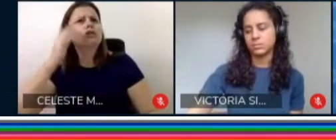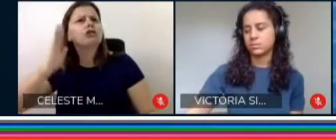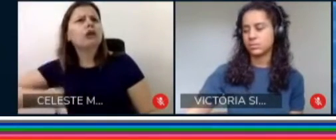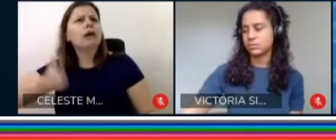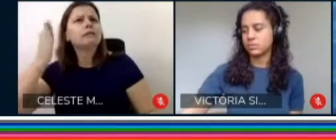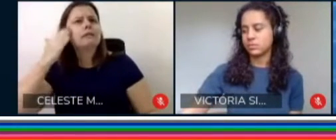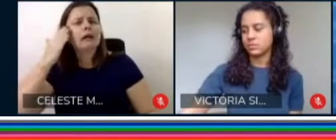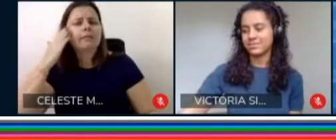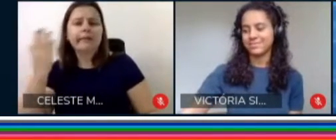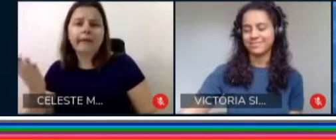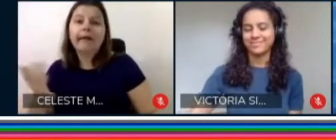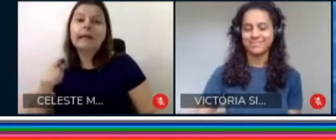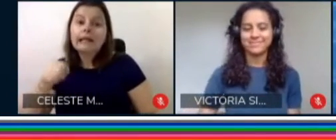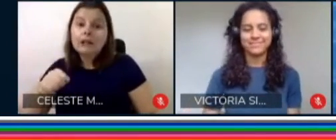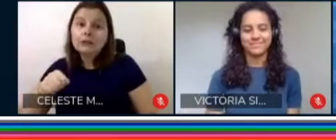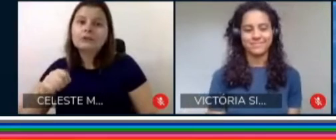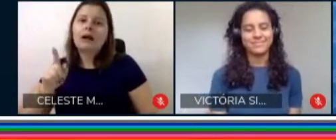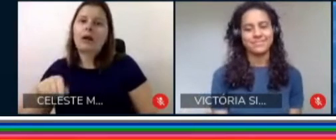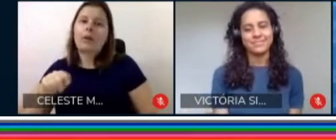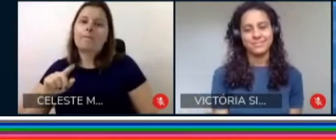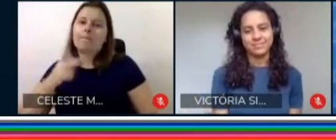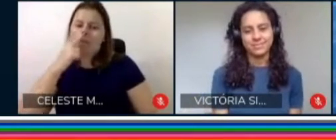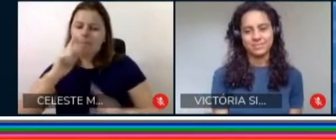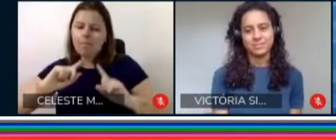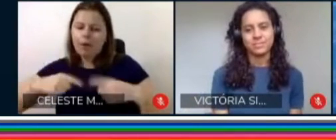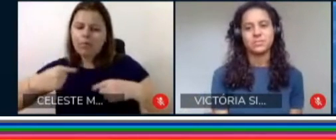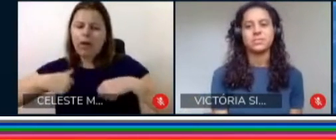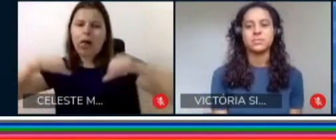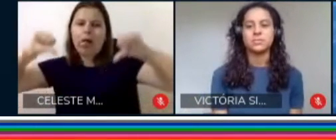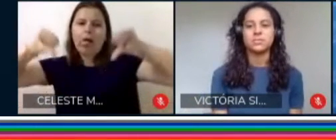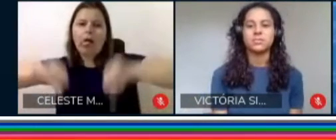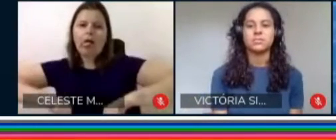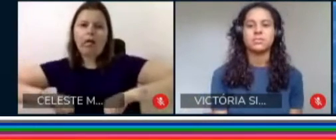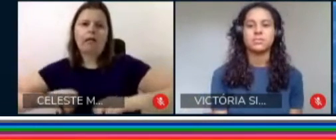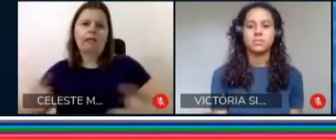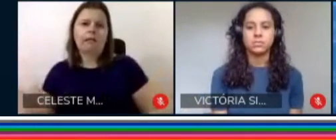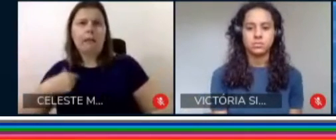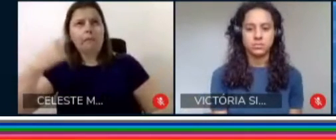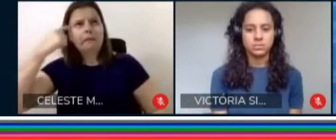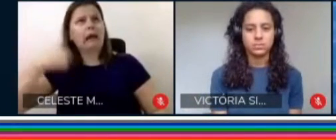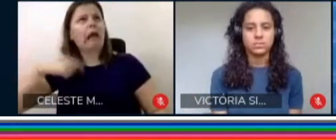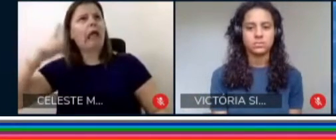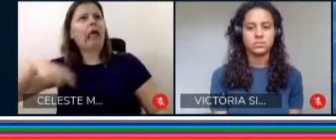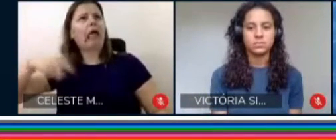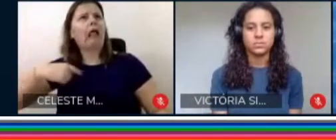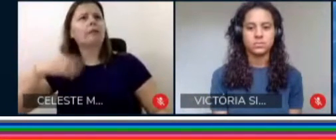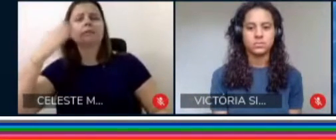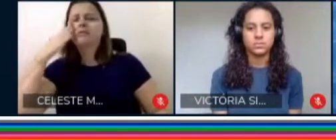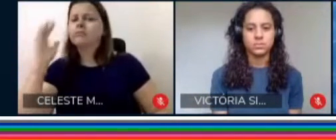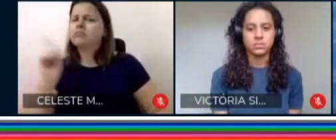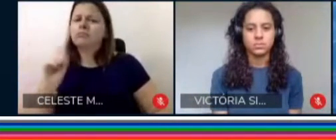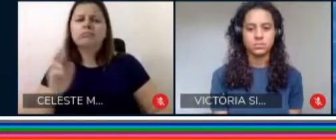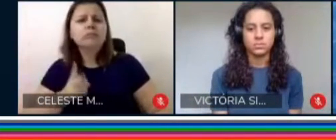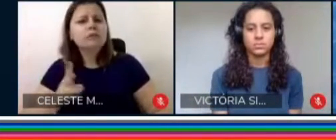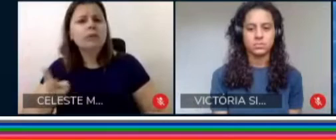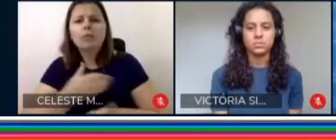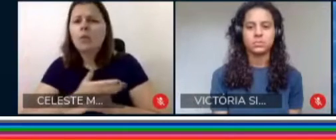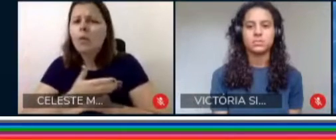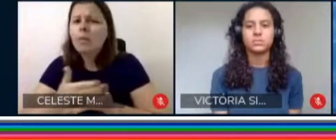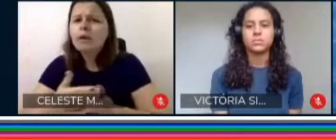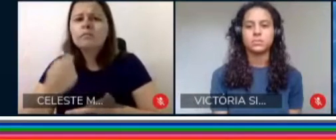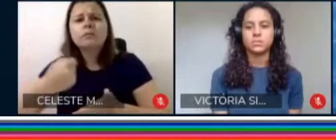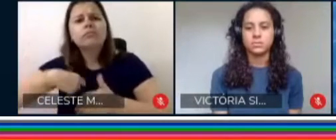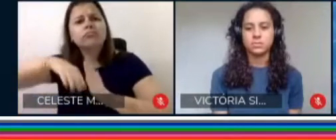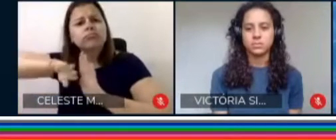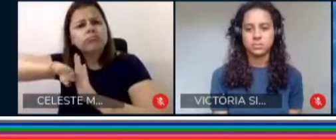do fracasso, né? Pensar, se inibir com aquilo que acha que já devia saber. Todo começo é começo, toda vez a gente tem que se ambientar